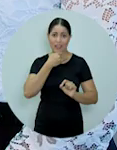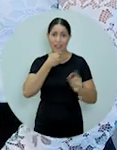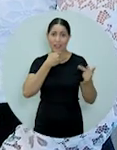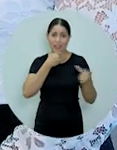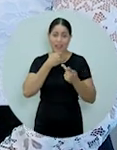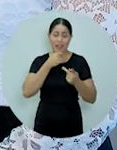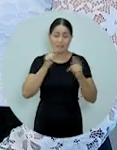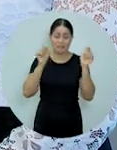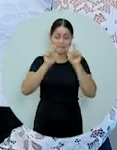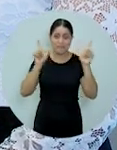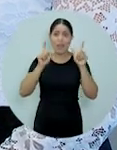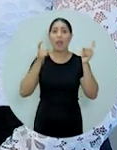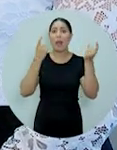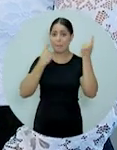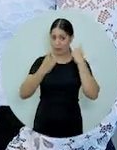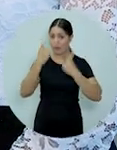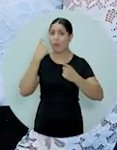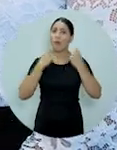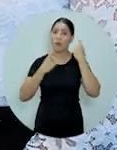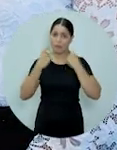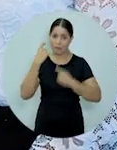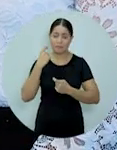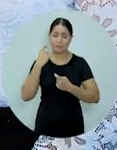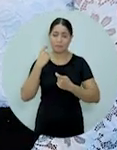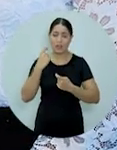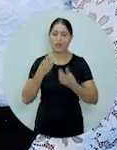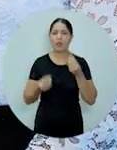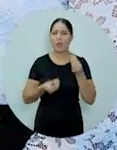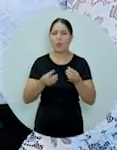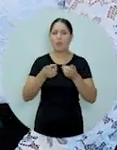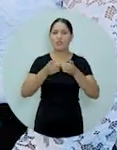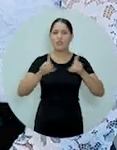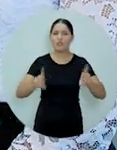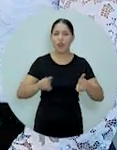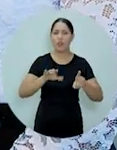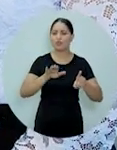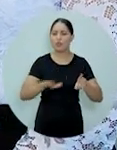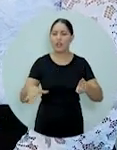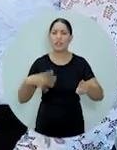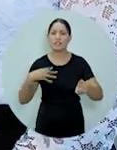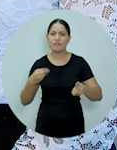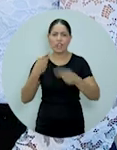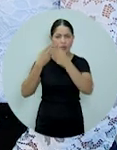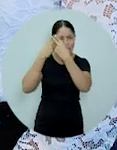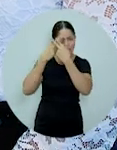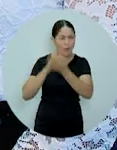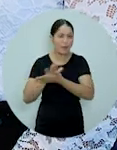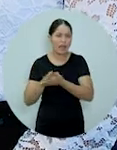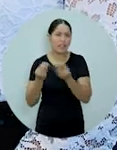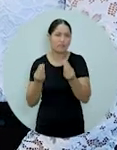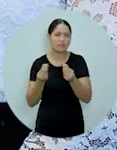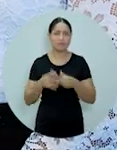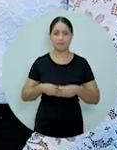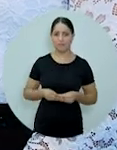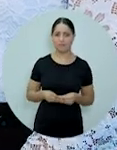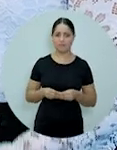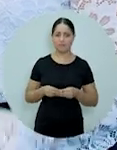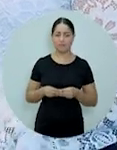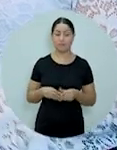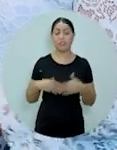dados, infelizmente, são dados alarmantes. E como que faz para o divórcio ser menos traumático para as